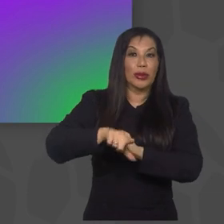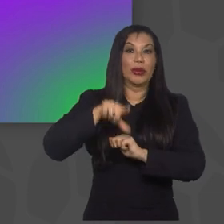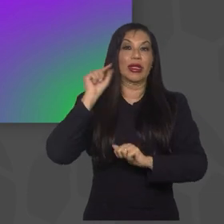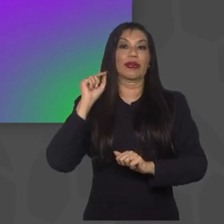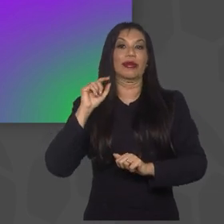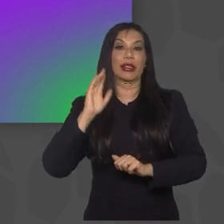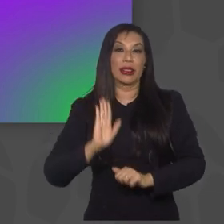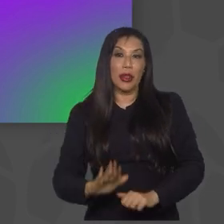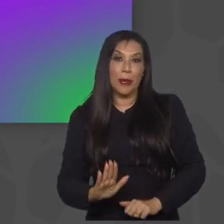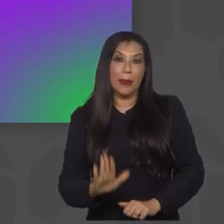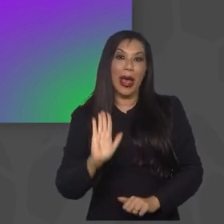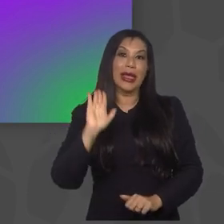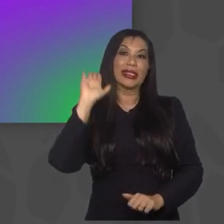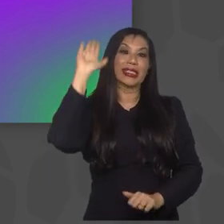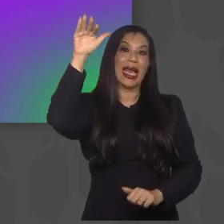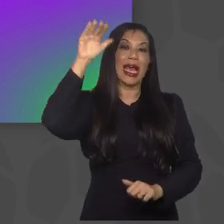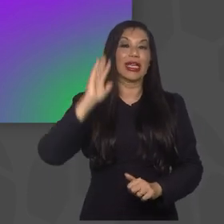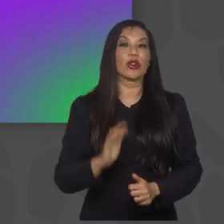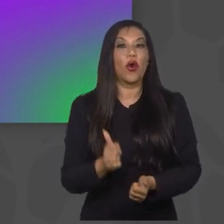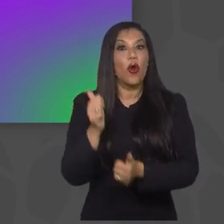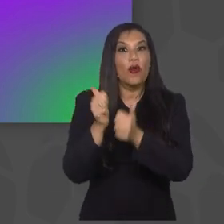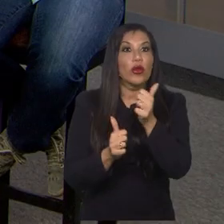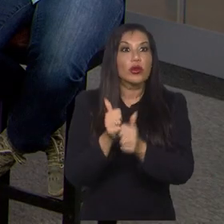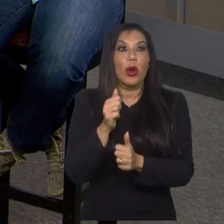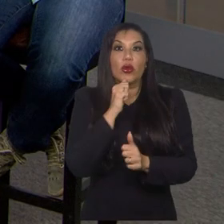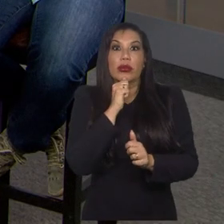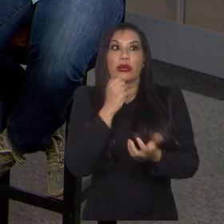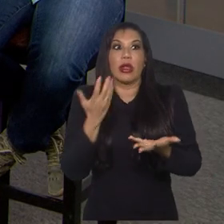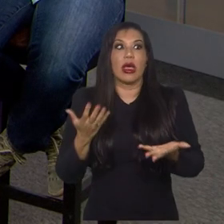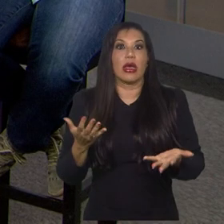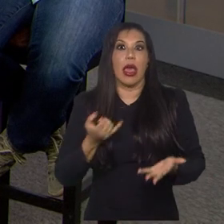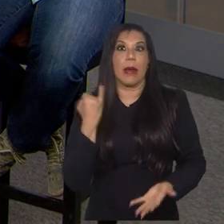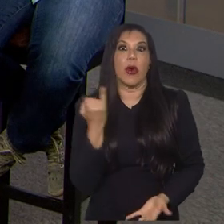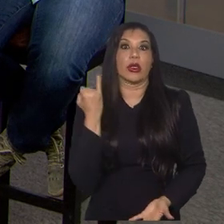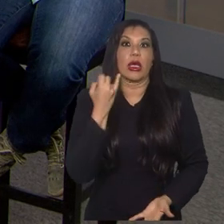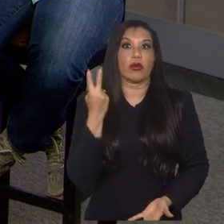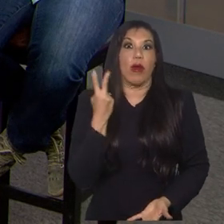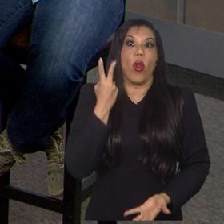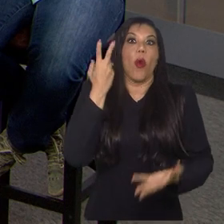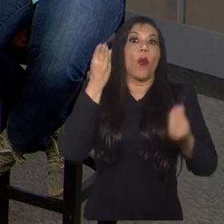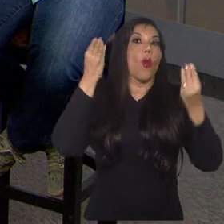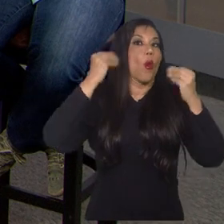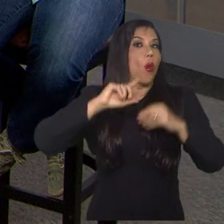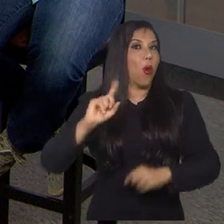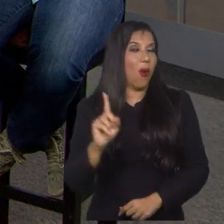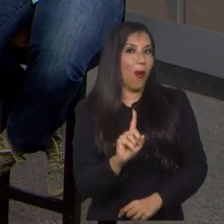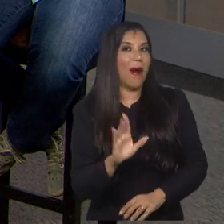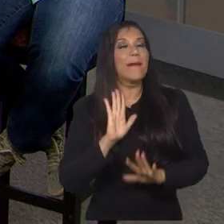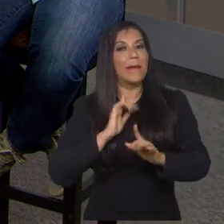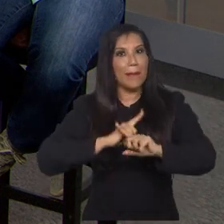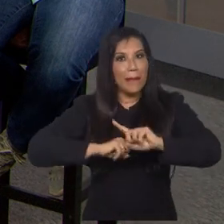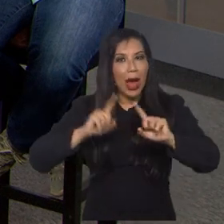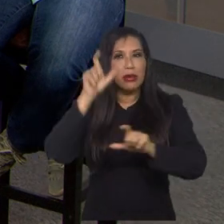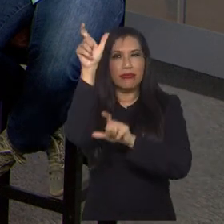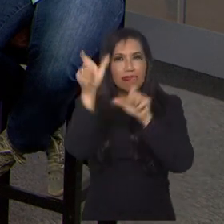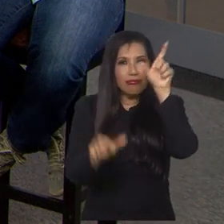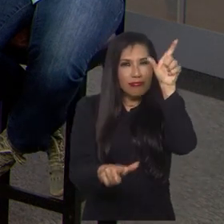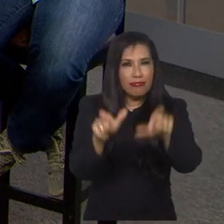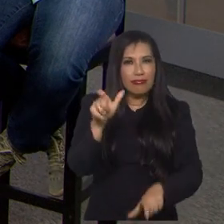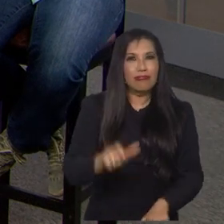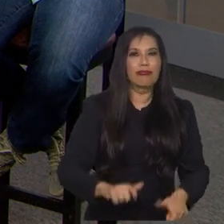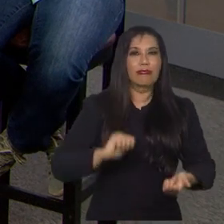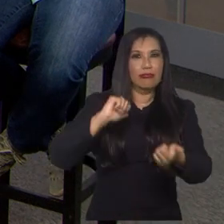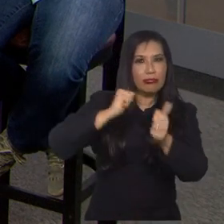é o basquete, então o futebol não tem essa expressão toda lá. Mas, de fato, tem jogadoras